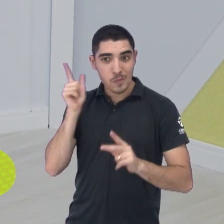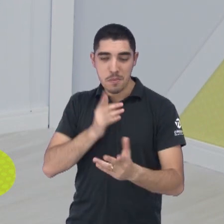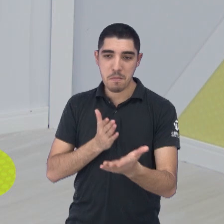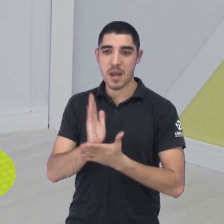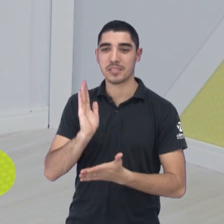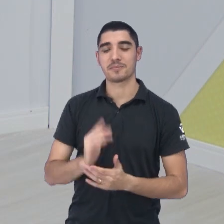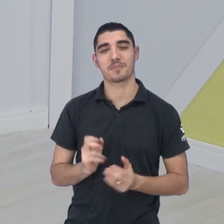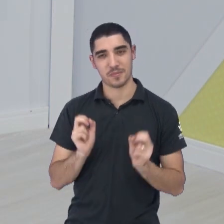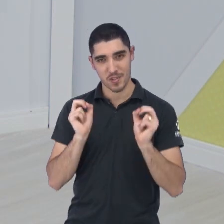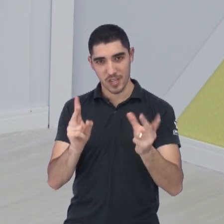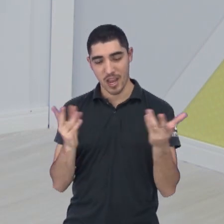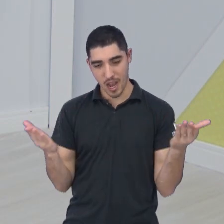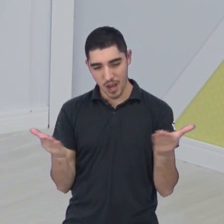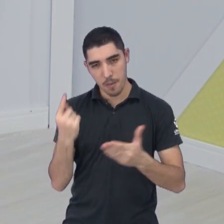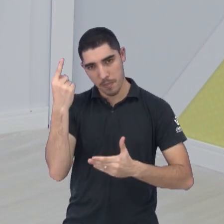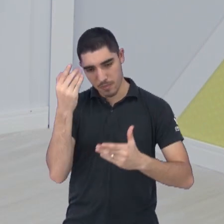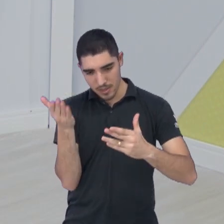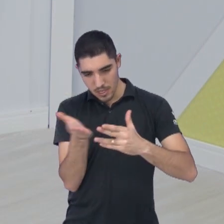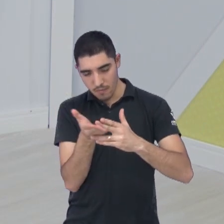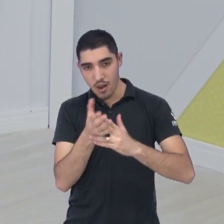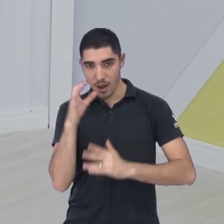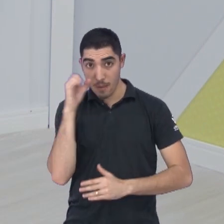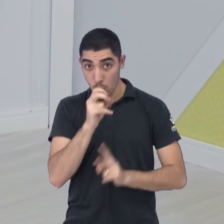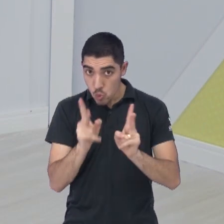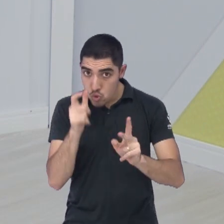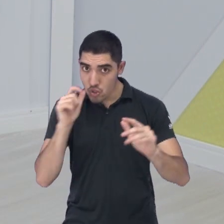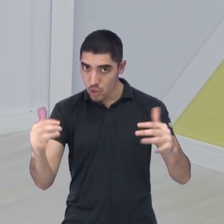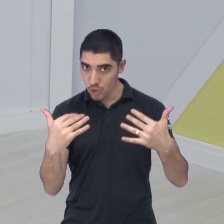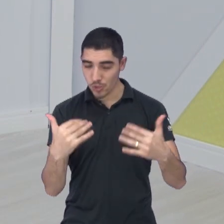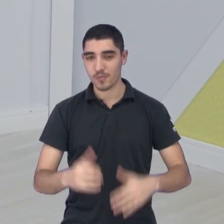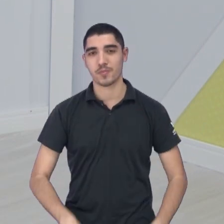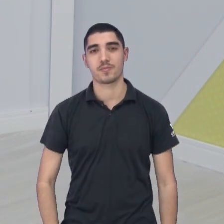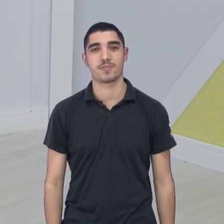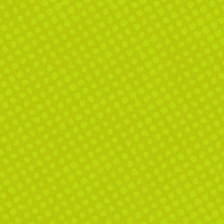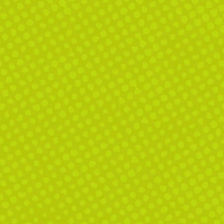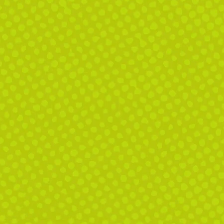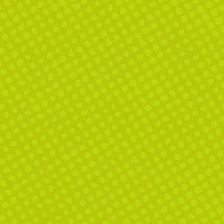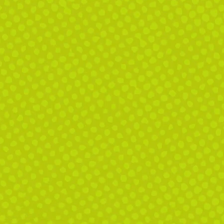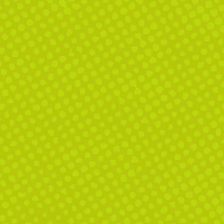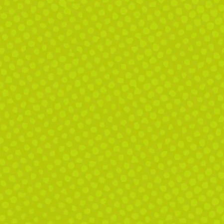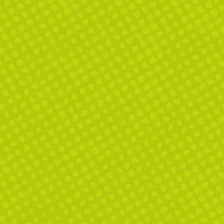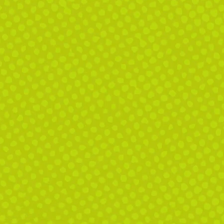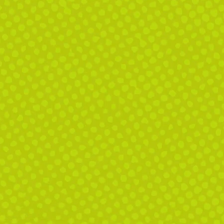tá certo? A gente vai pro primeiro intervalo do dia, não sai daí, já voltamos.